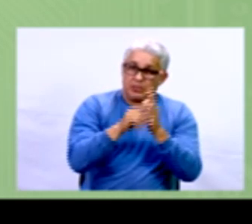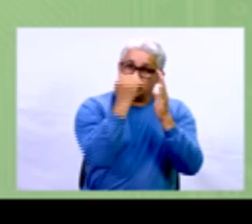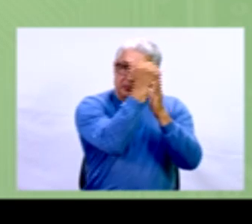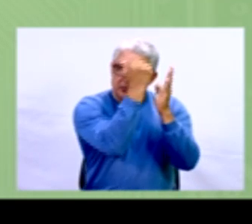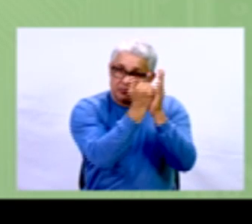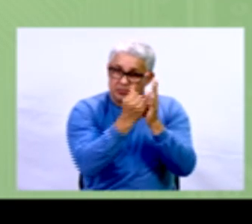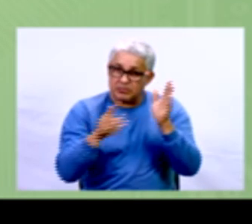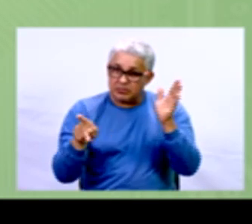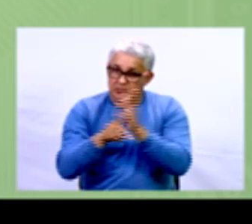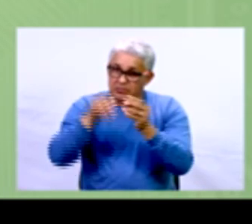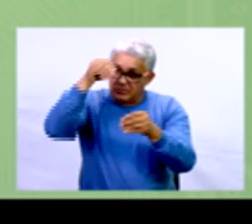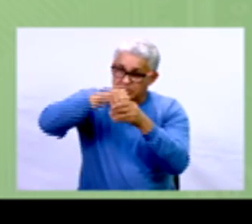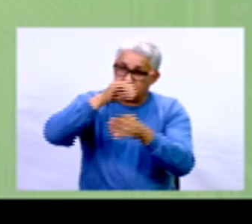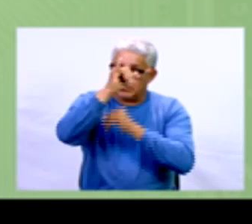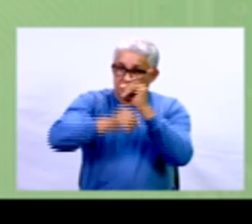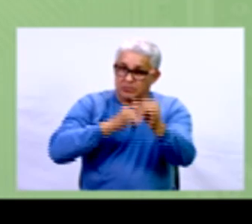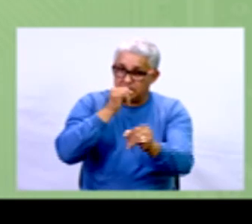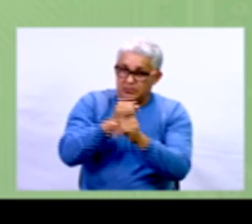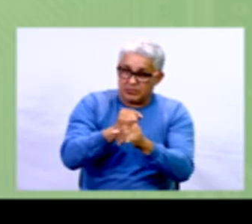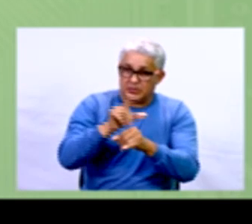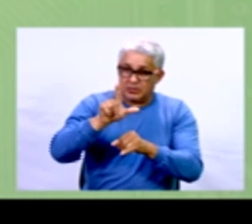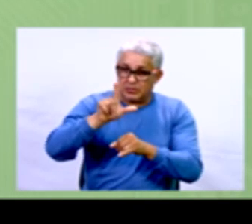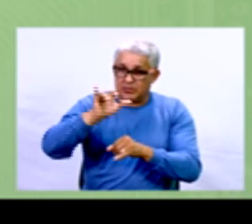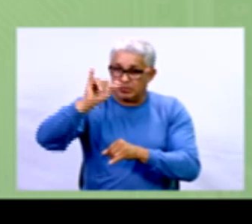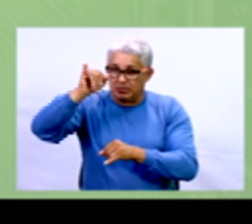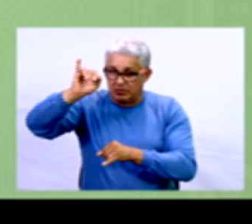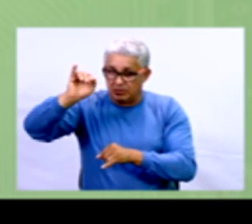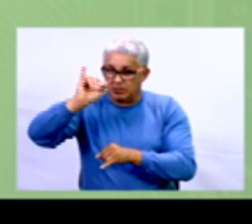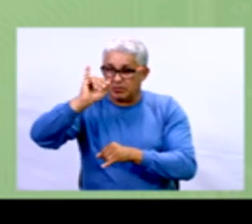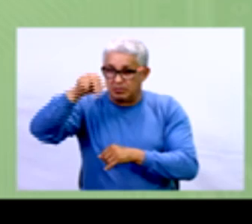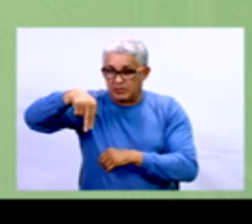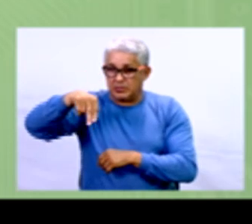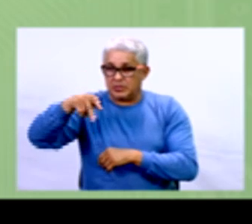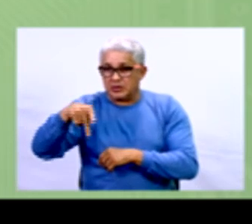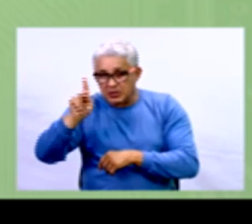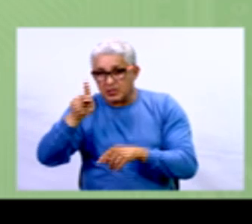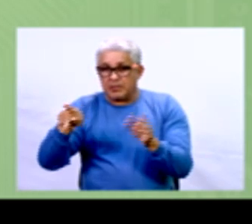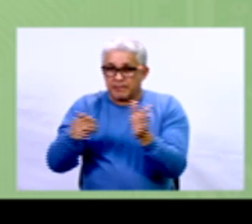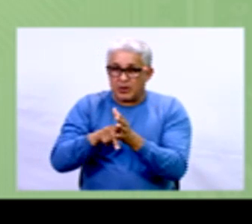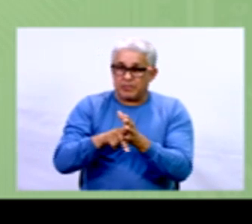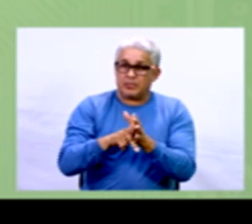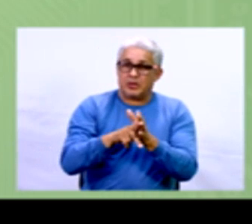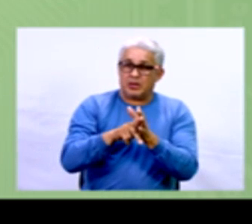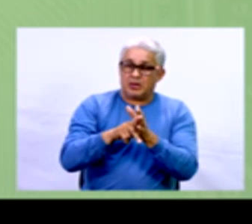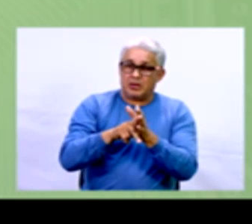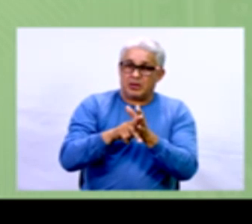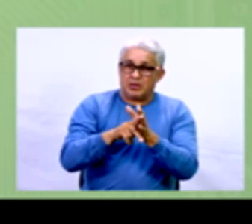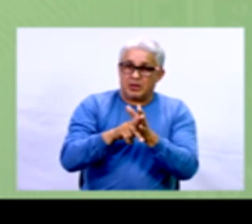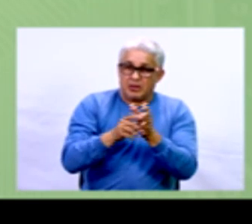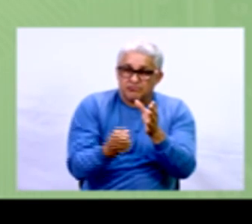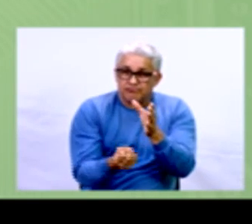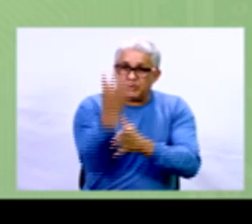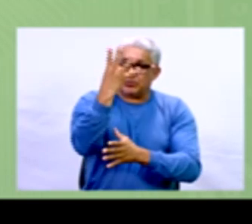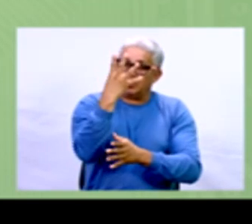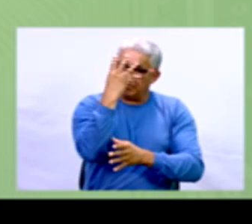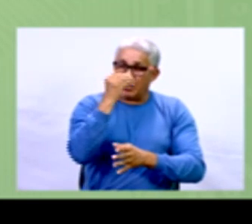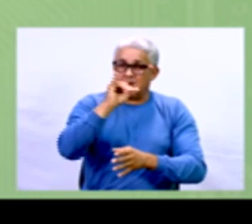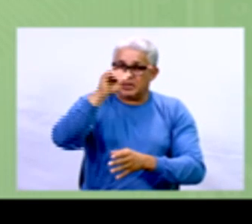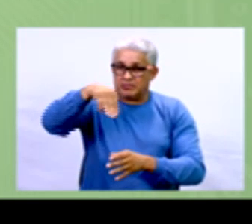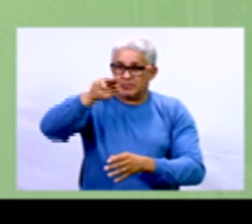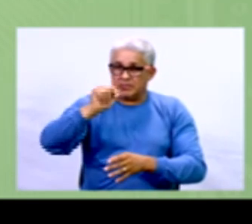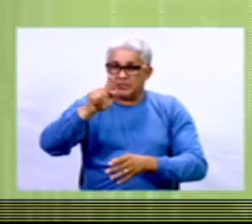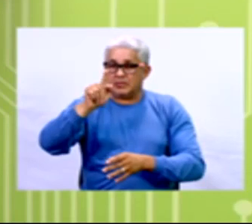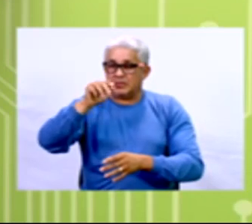Ele vai estabelecer links para abrir imagens, reproduzir arquivos de som e amarrar hipertextos. Então, esse daqui ele